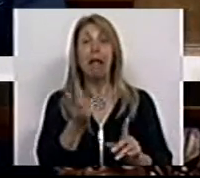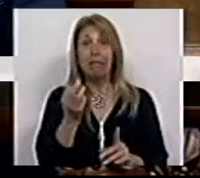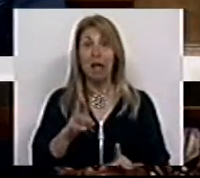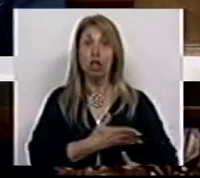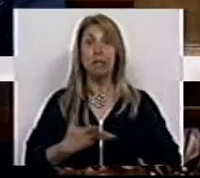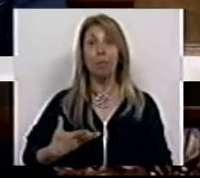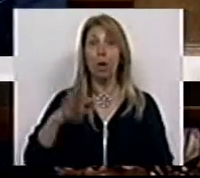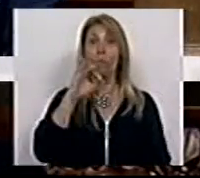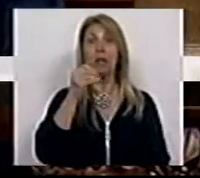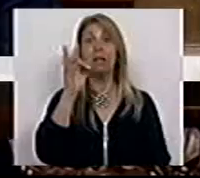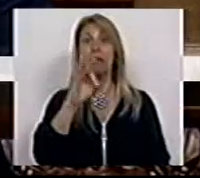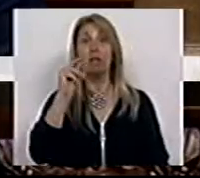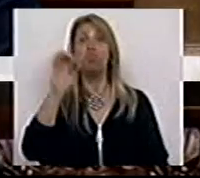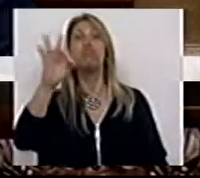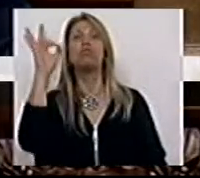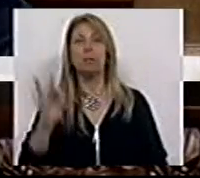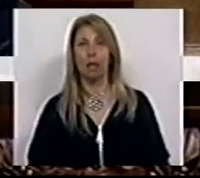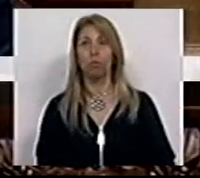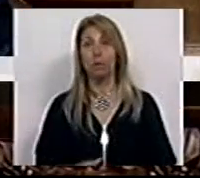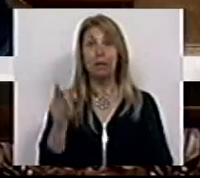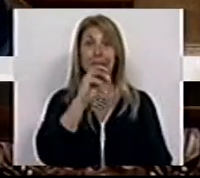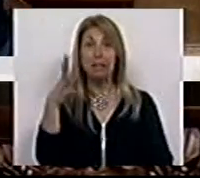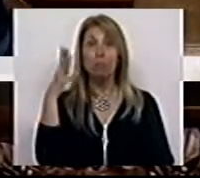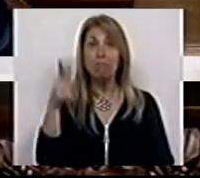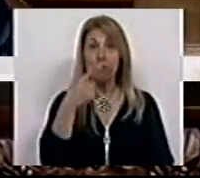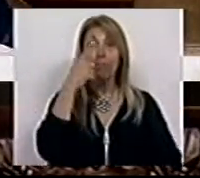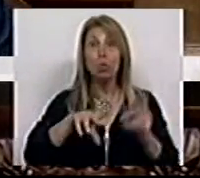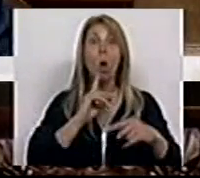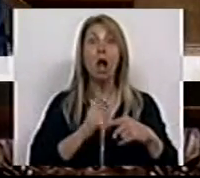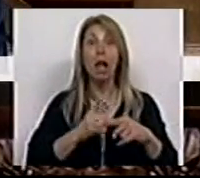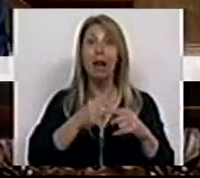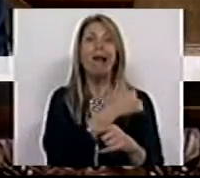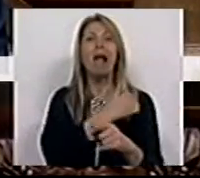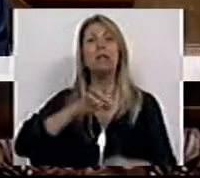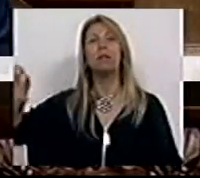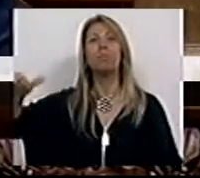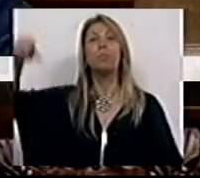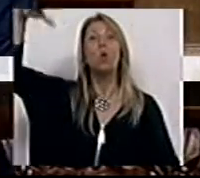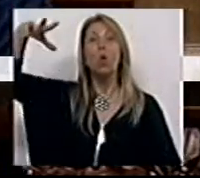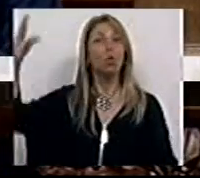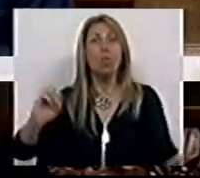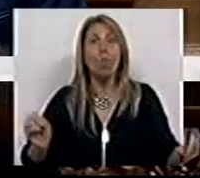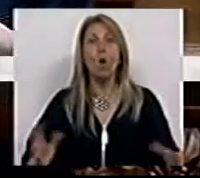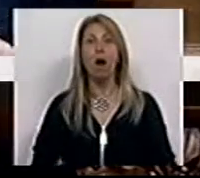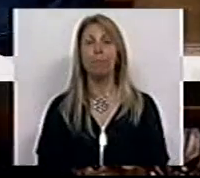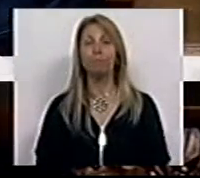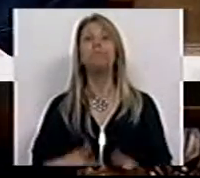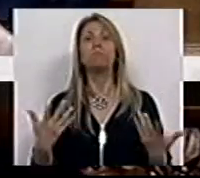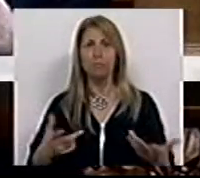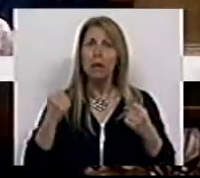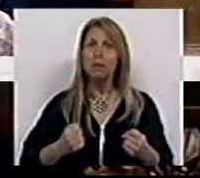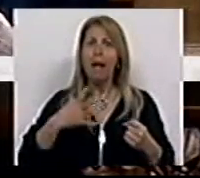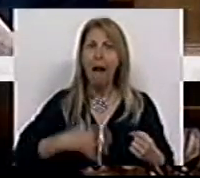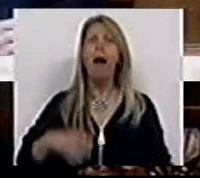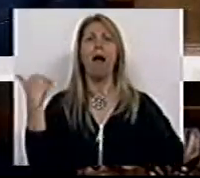300 mil gregos não têm, ou melhor, não tinham luz em casa. Insistir no avanço, contra tudo